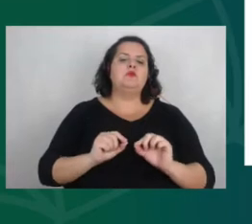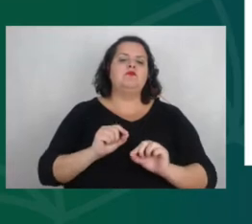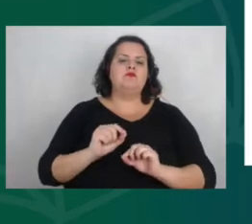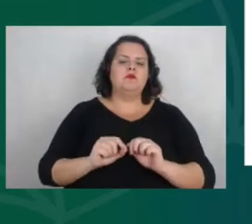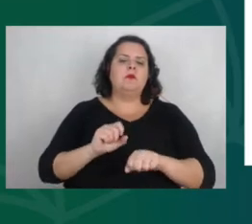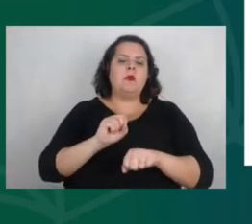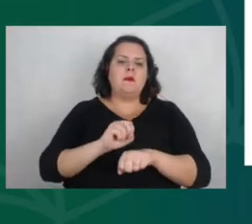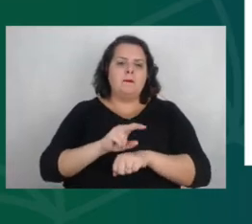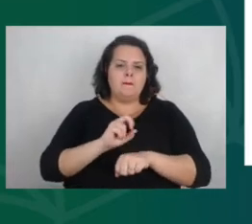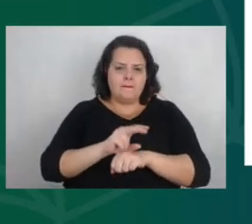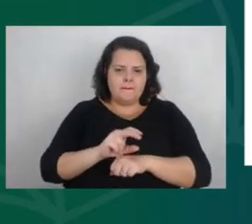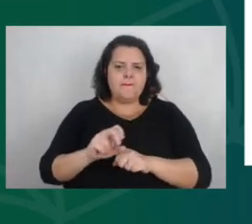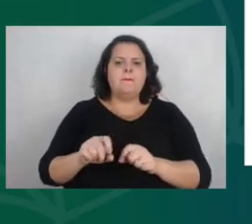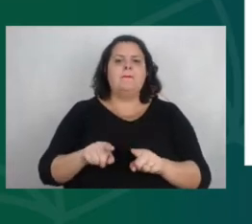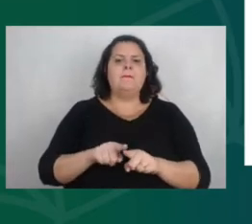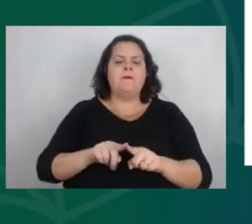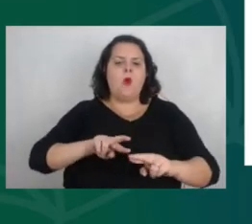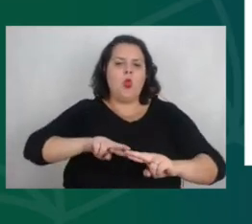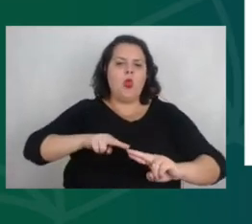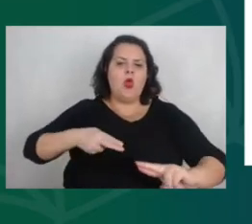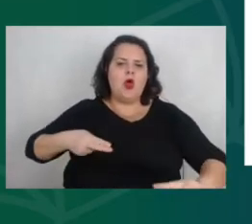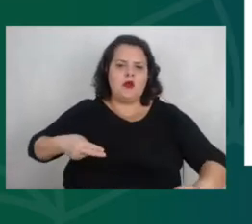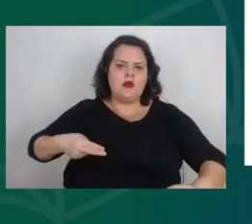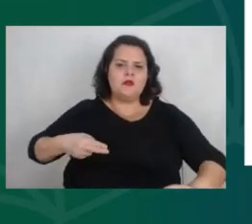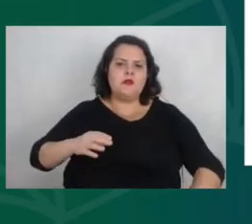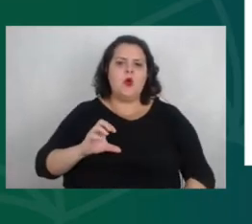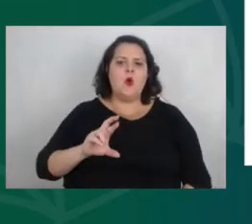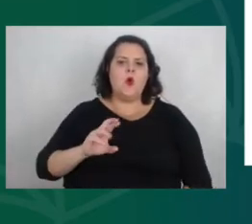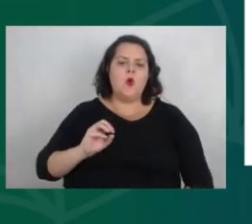alterações cromossômicas, efeitos